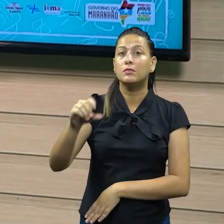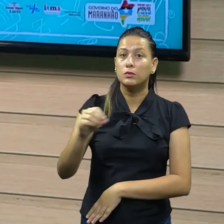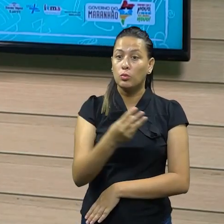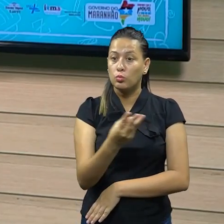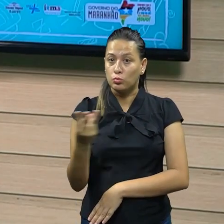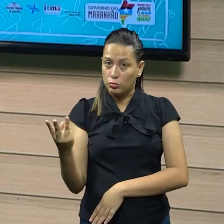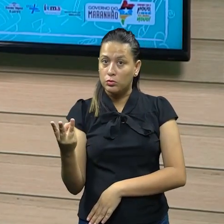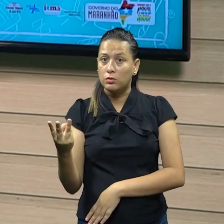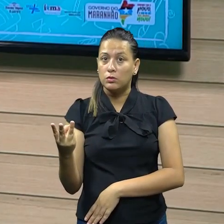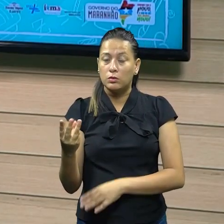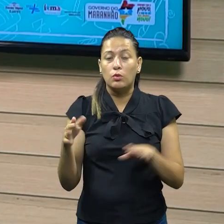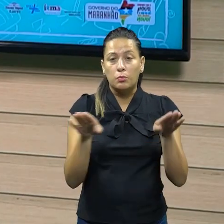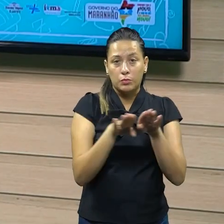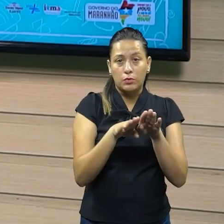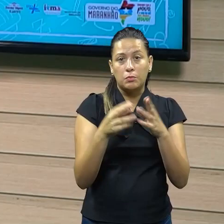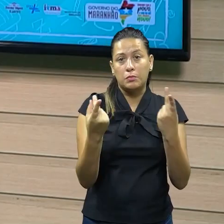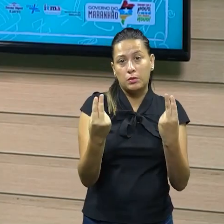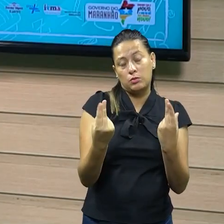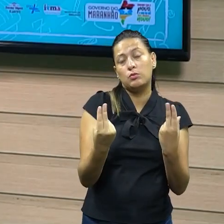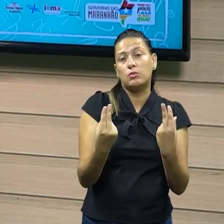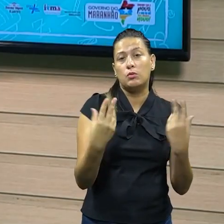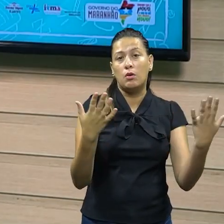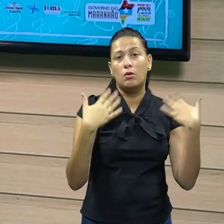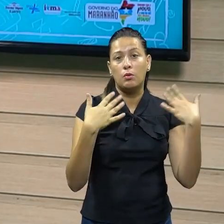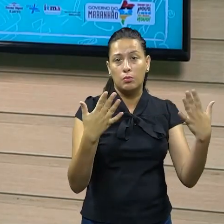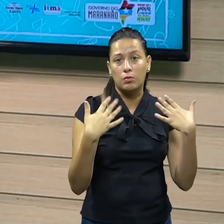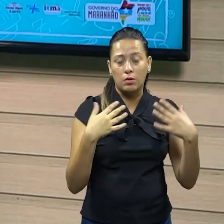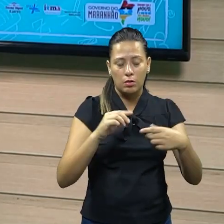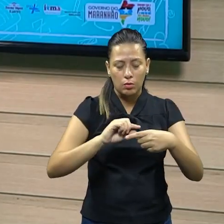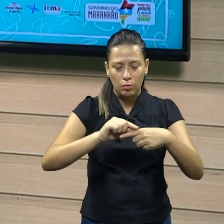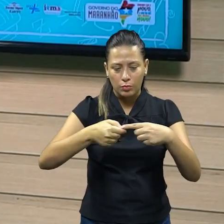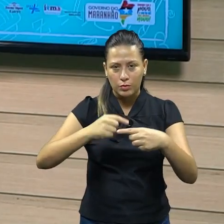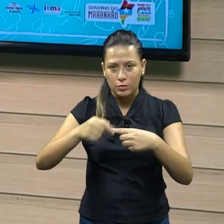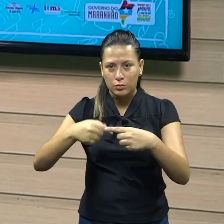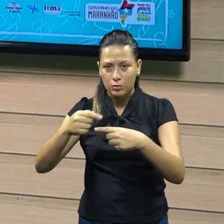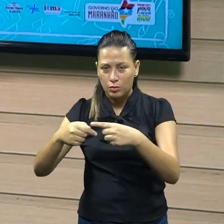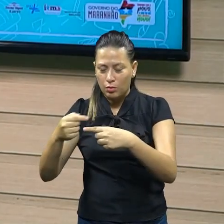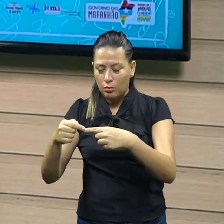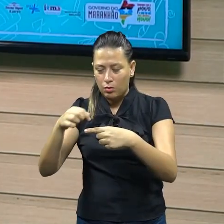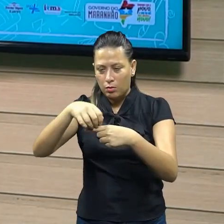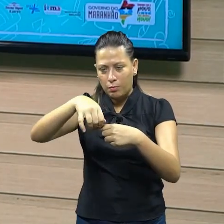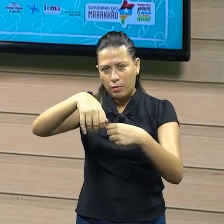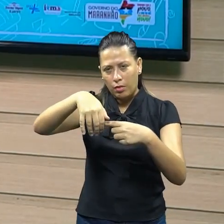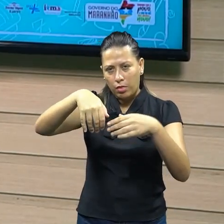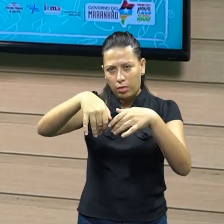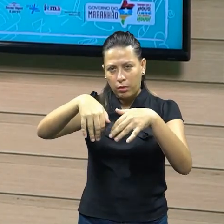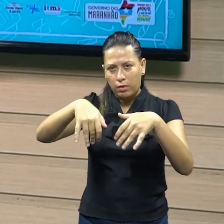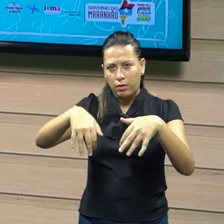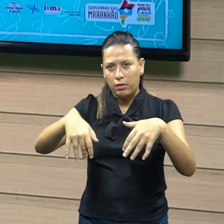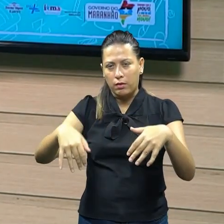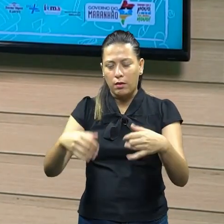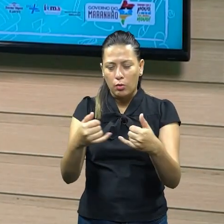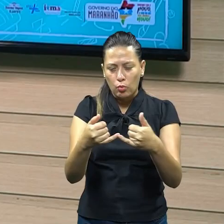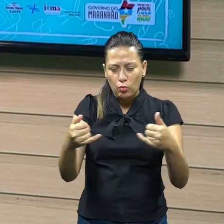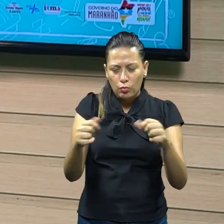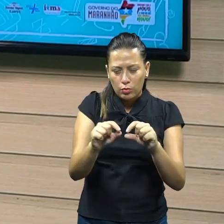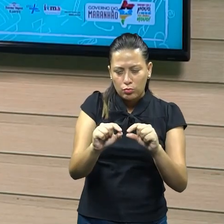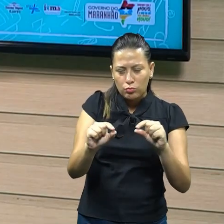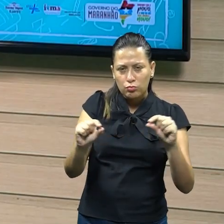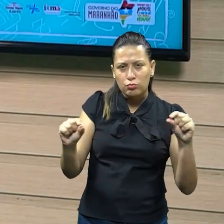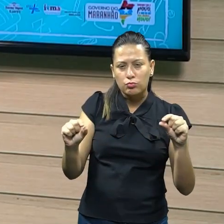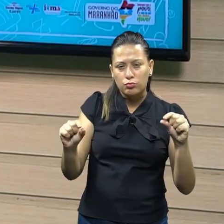como a exemplo do calor, pode corroer o isolante e novamente expor o